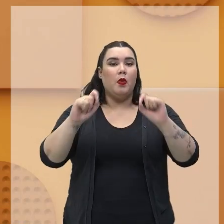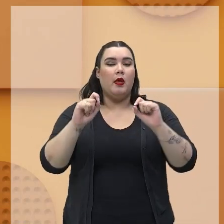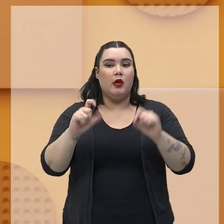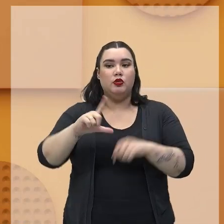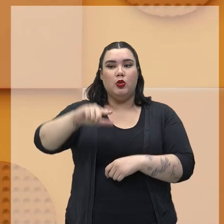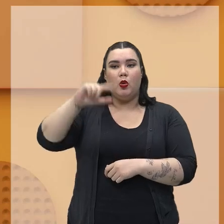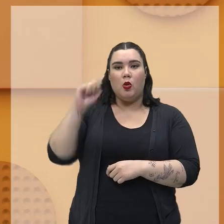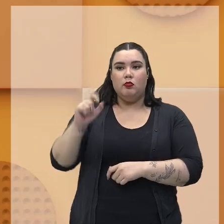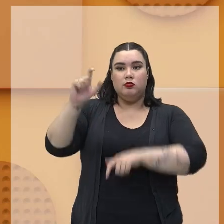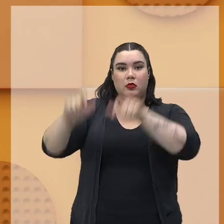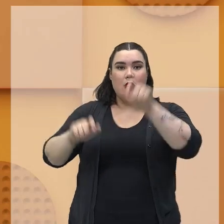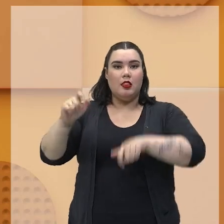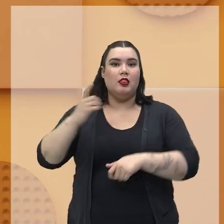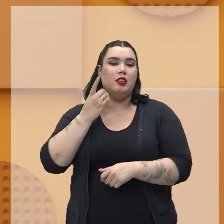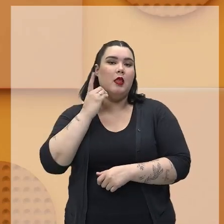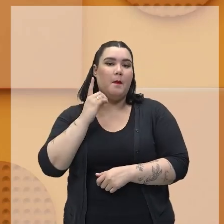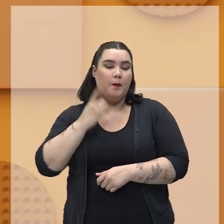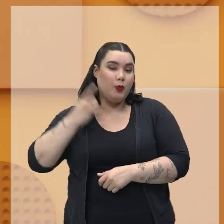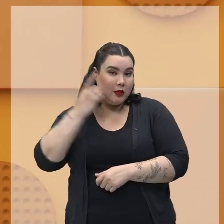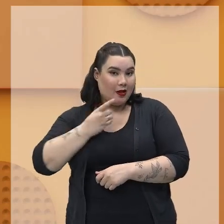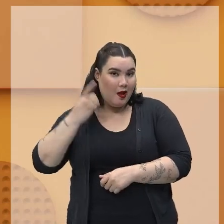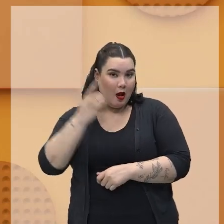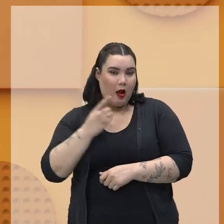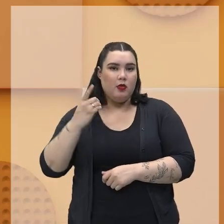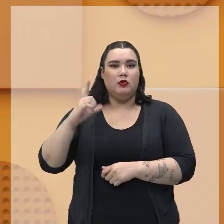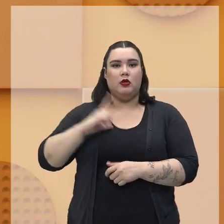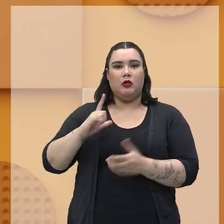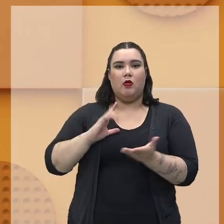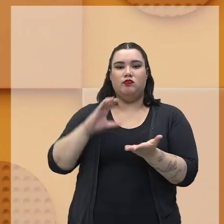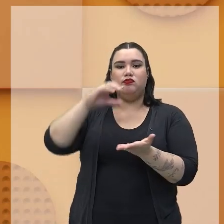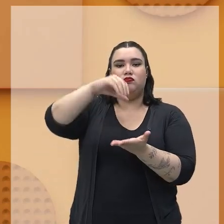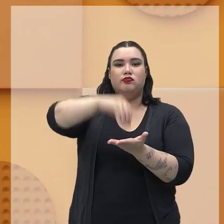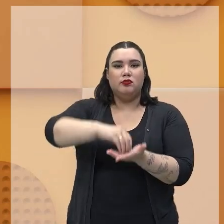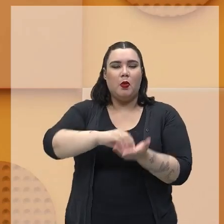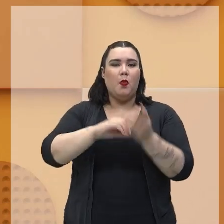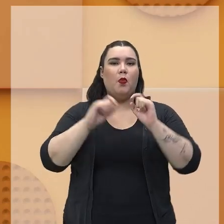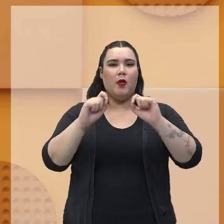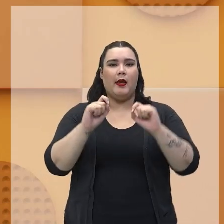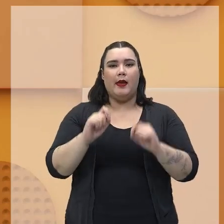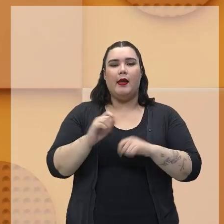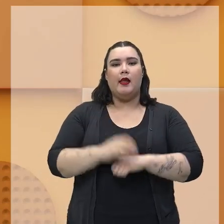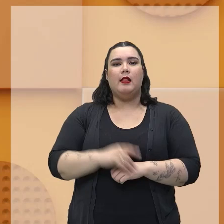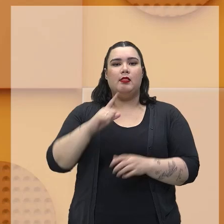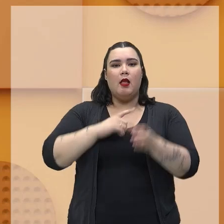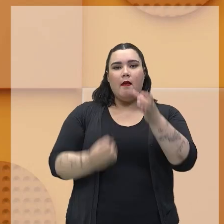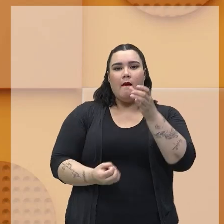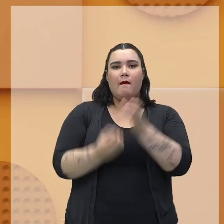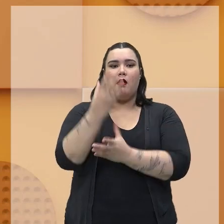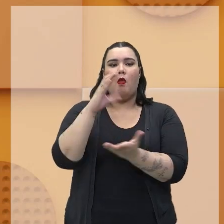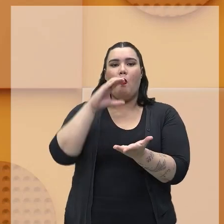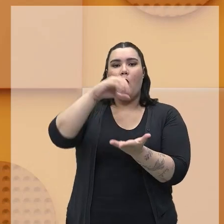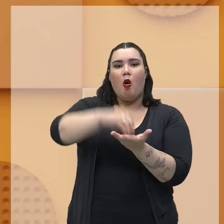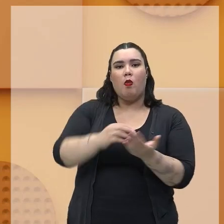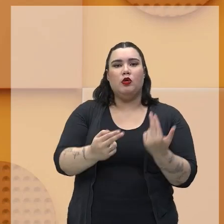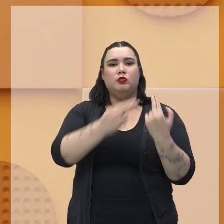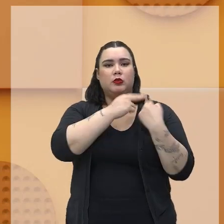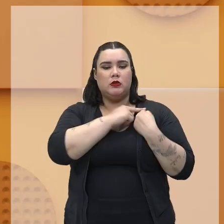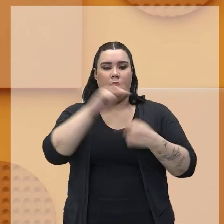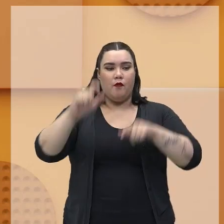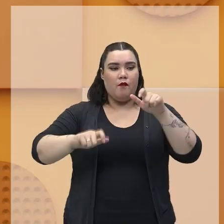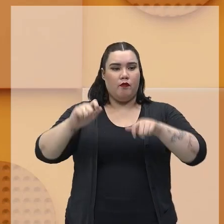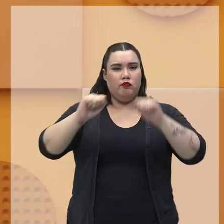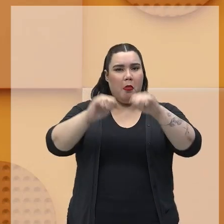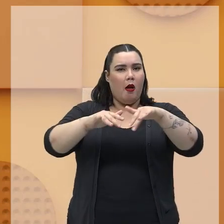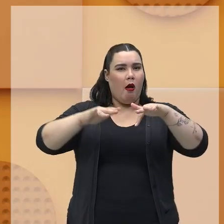gente conhece como Assembleia Nacional Constituinte. Esse conjunto de notáveis, então, ficou